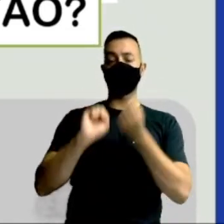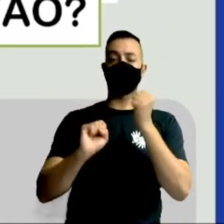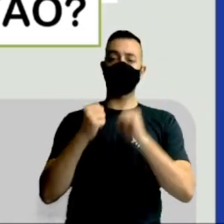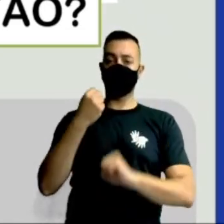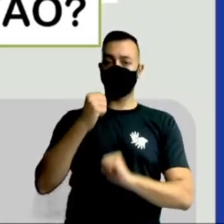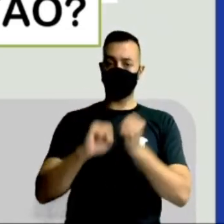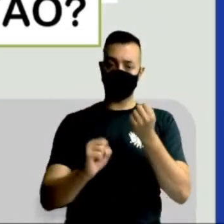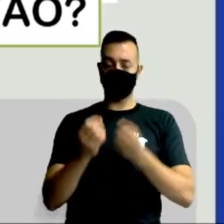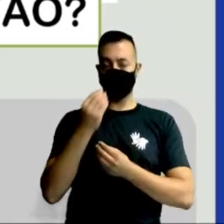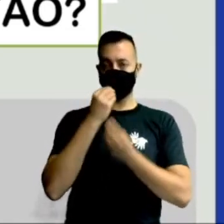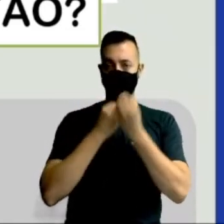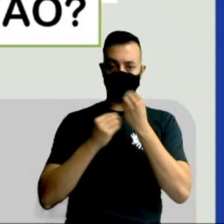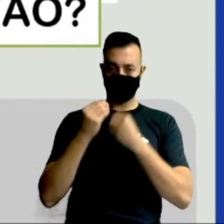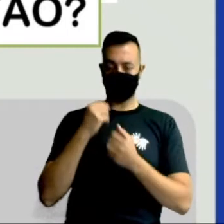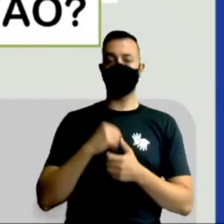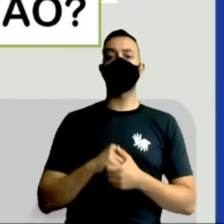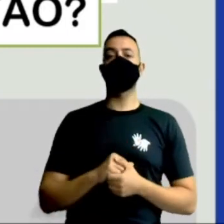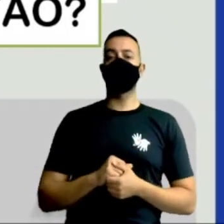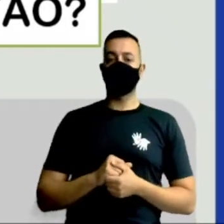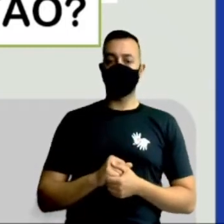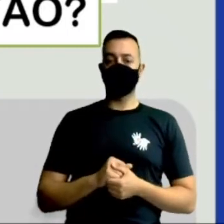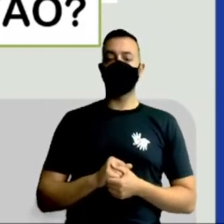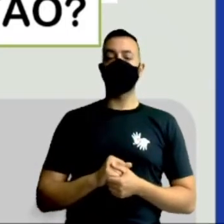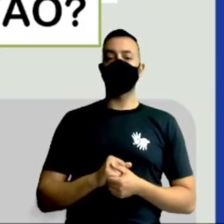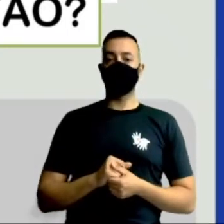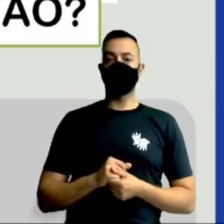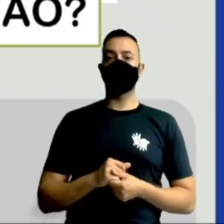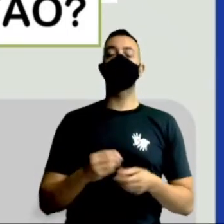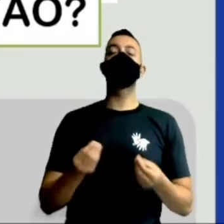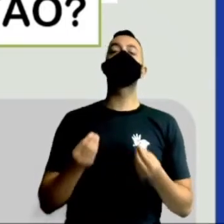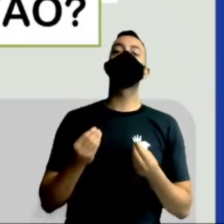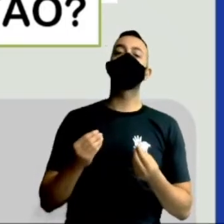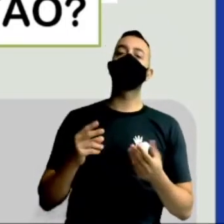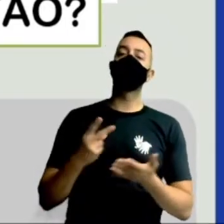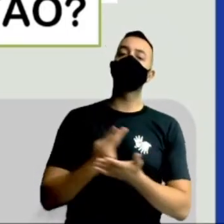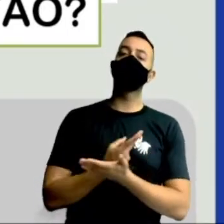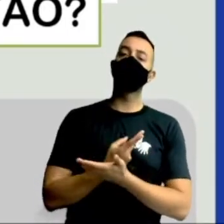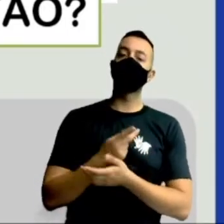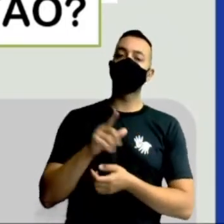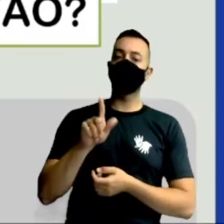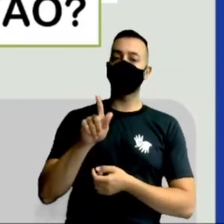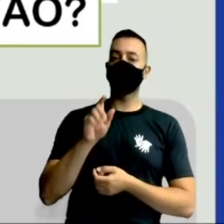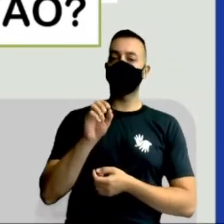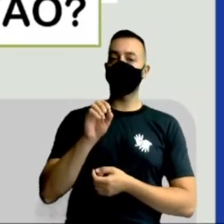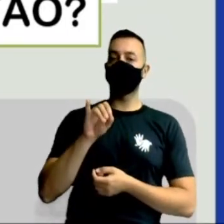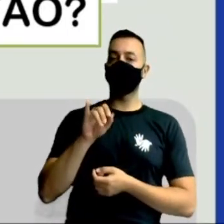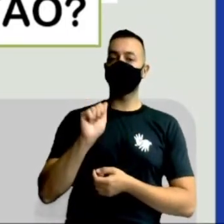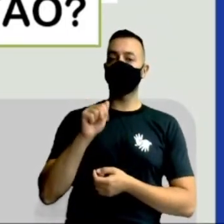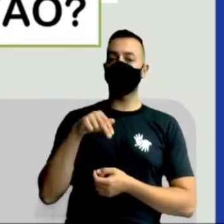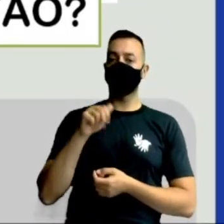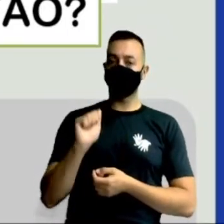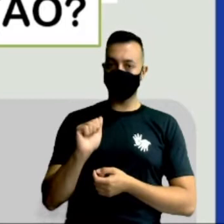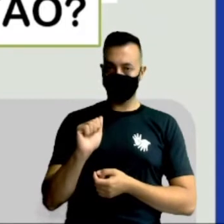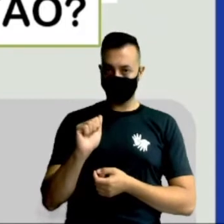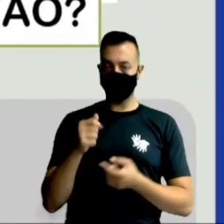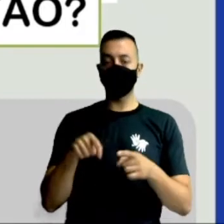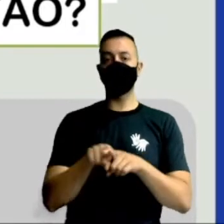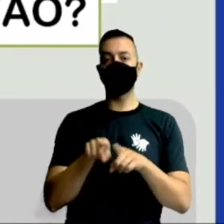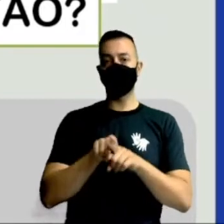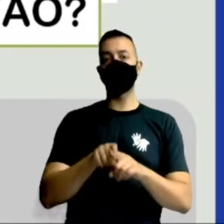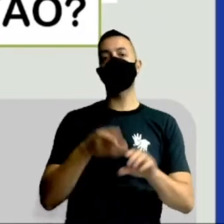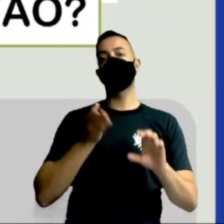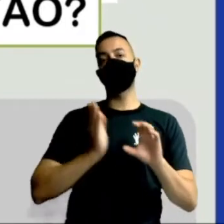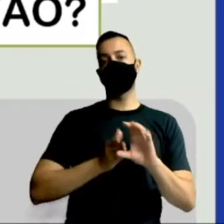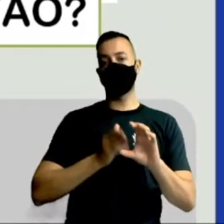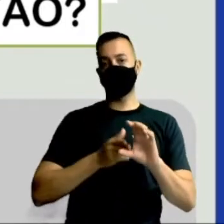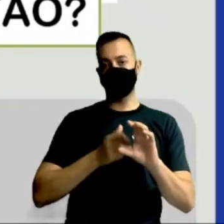indústrias alimentícias e automotivas, como acontece em Goiânia e Carpina. E